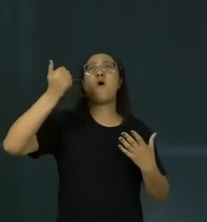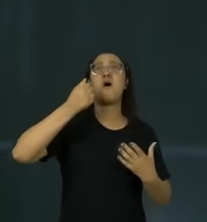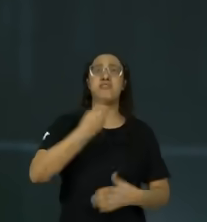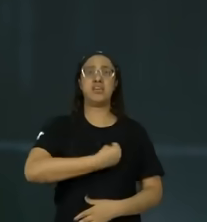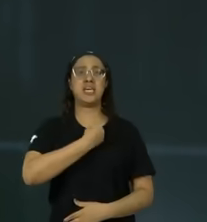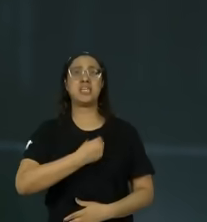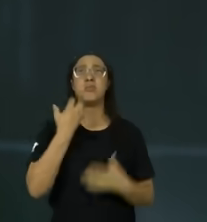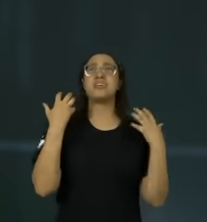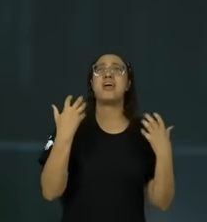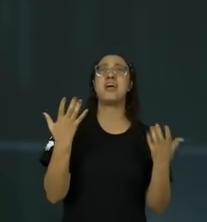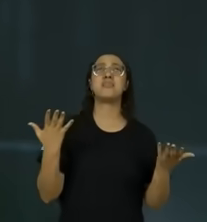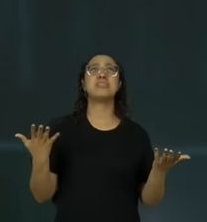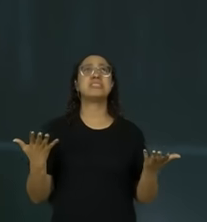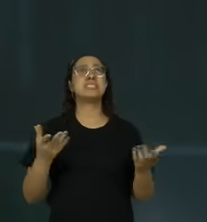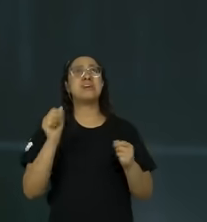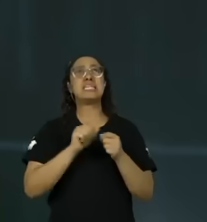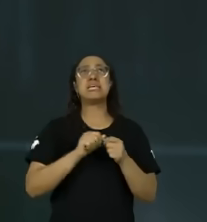impossível.